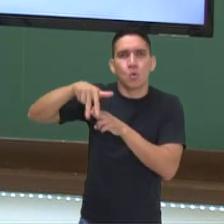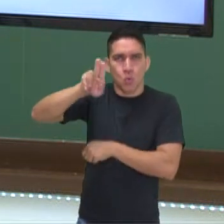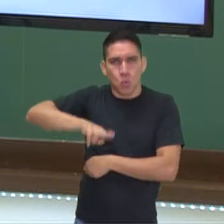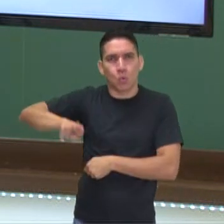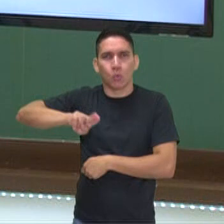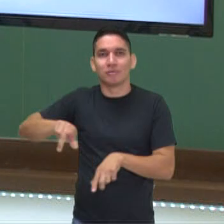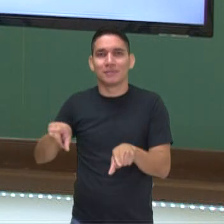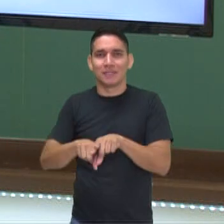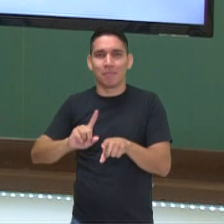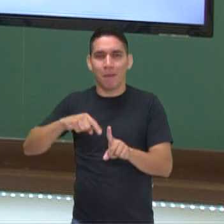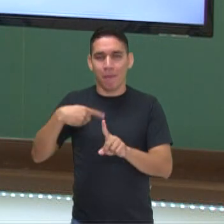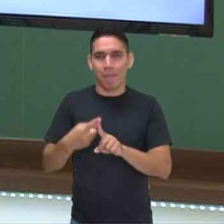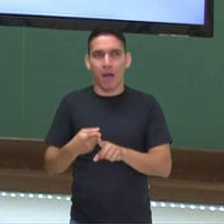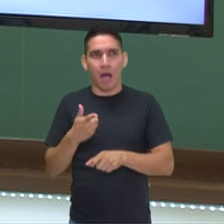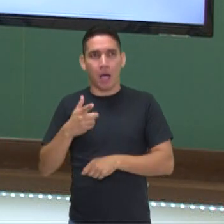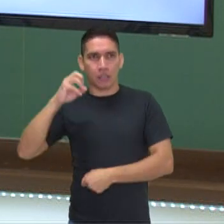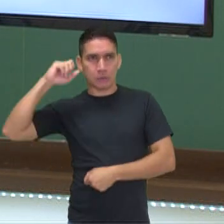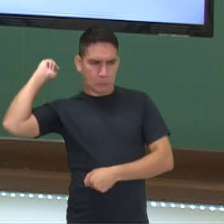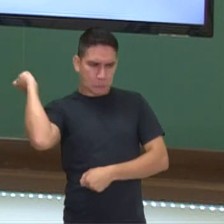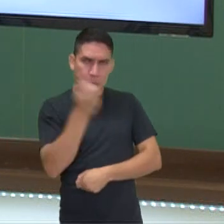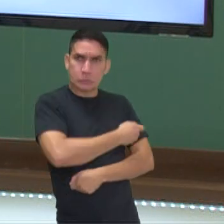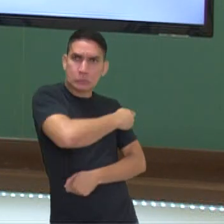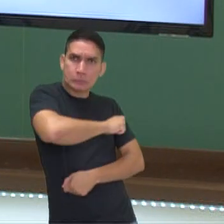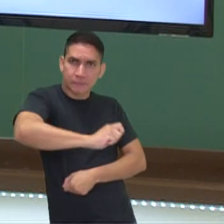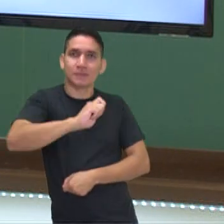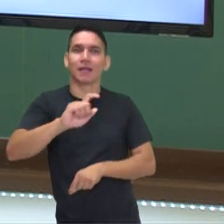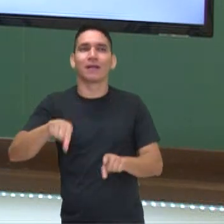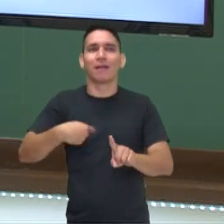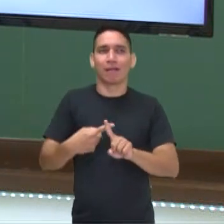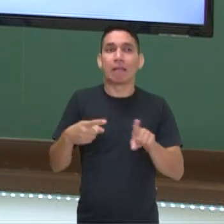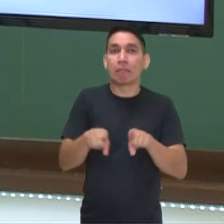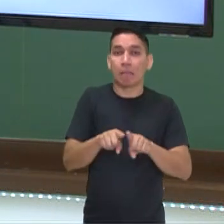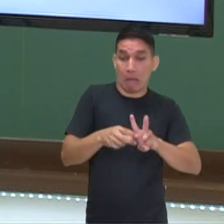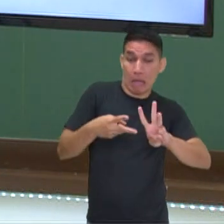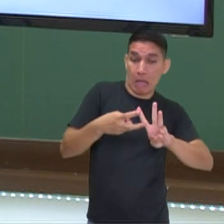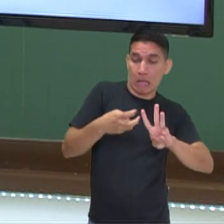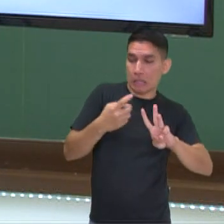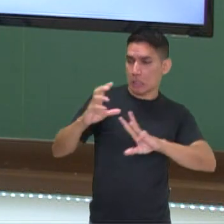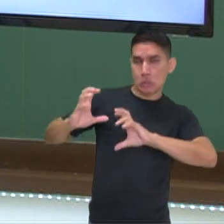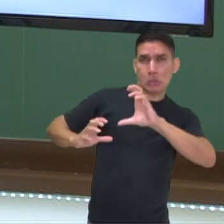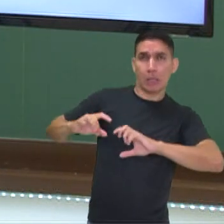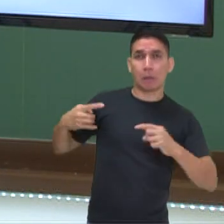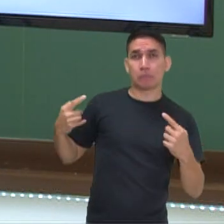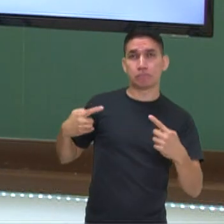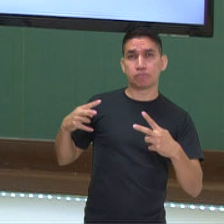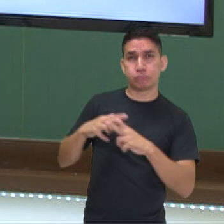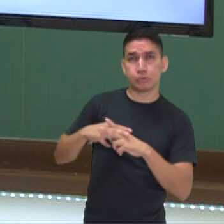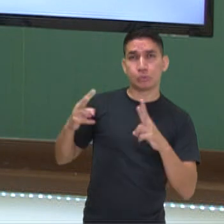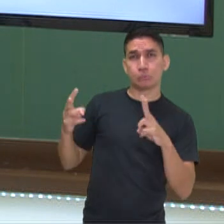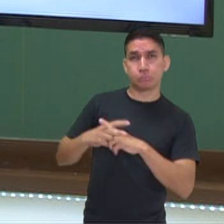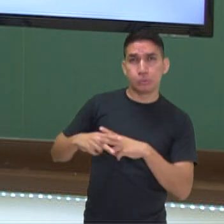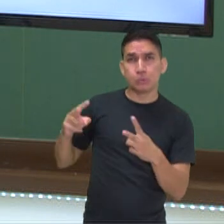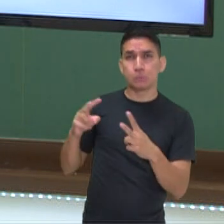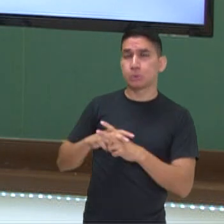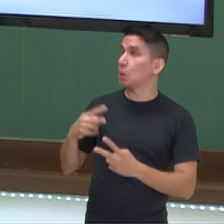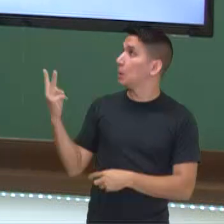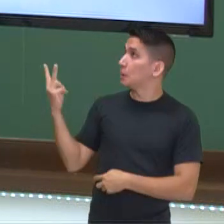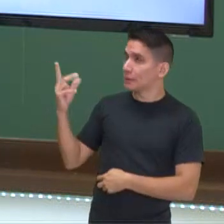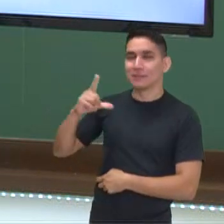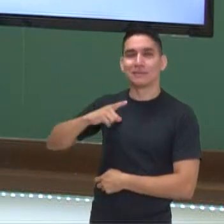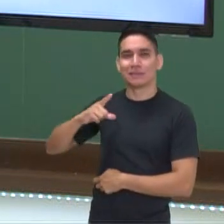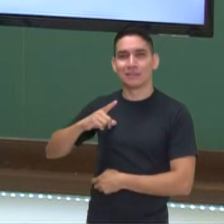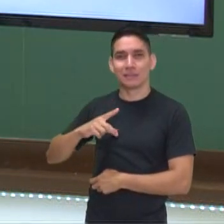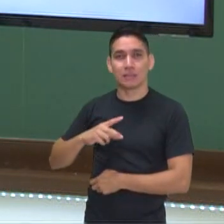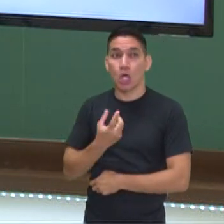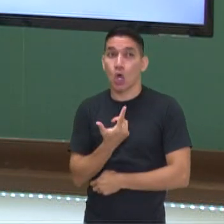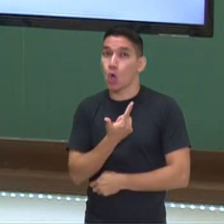das armas. Aqui, né, os habitantes de Tenochtitlán, e vejam que lutando contra os habitantes de